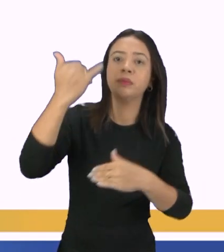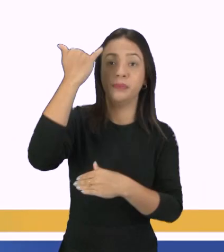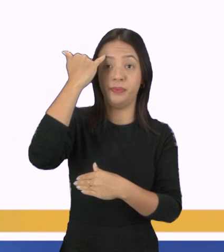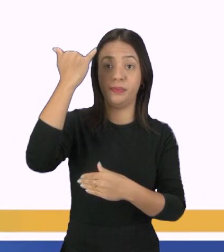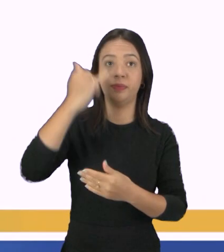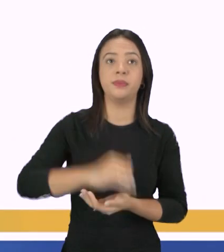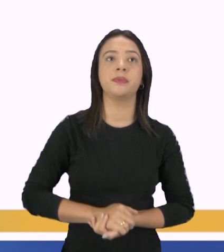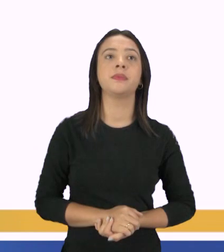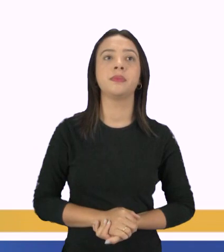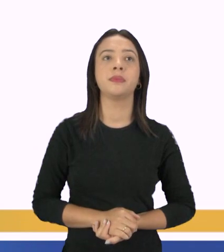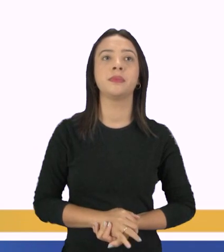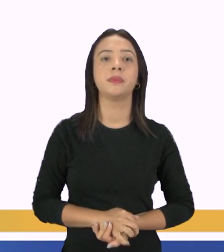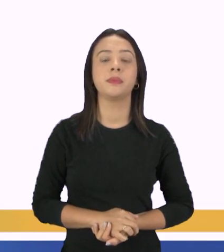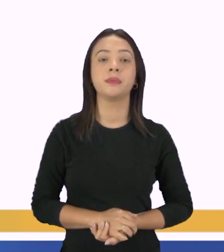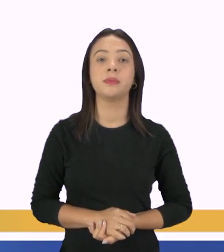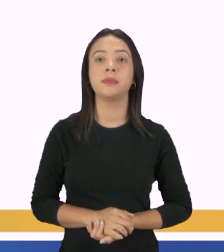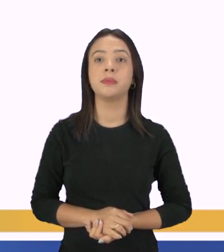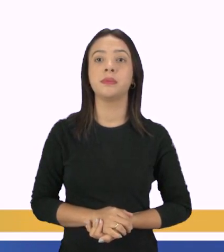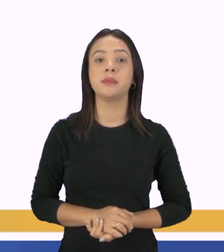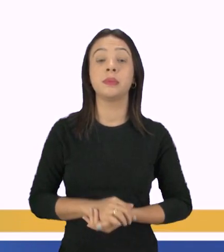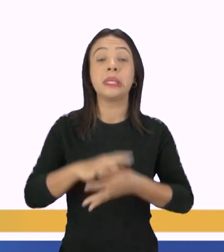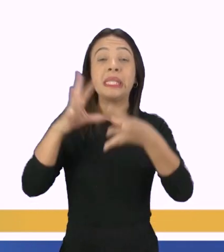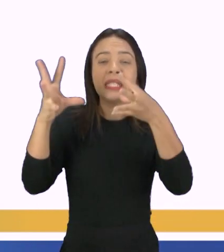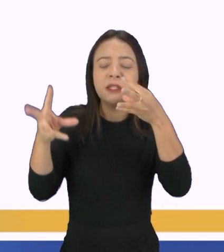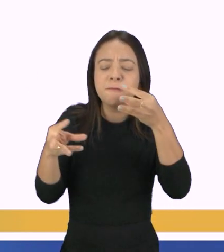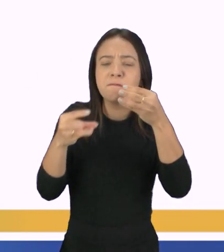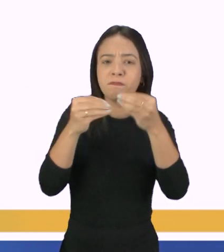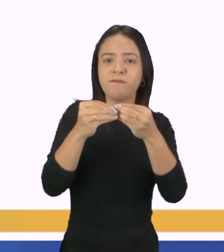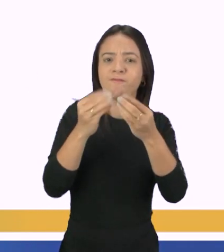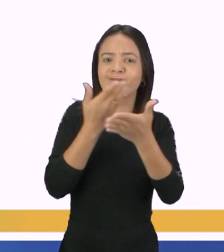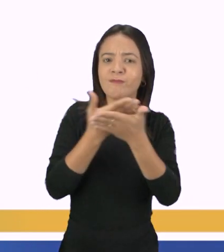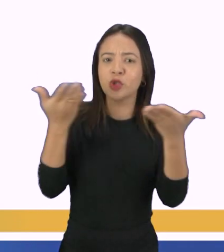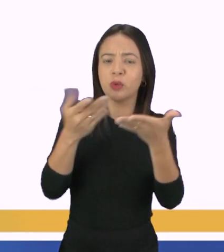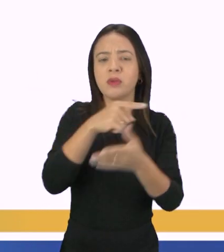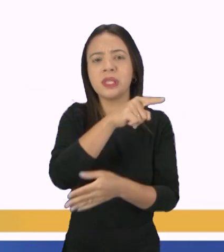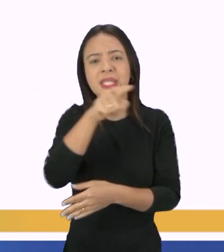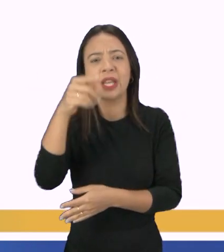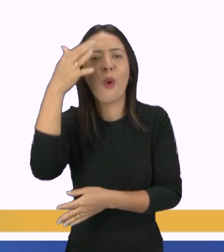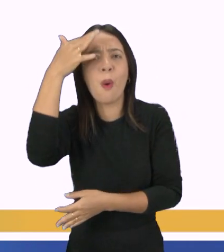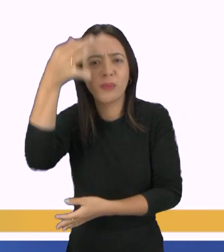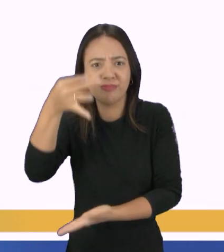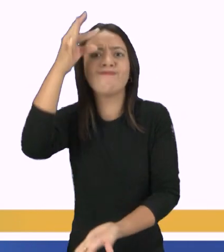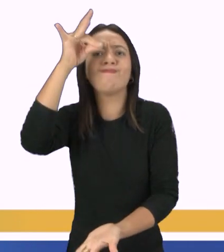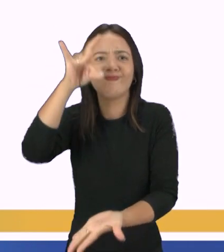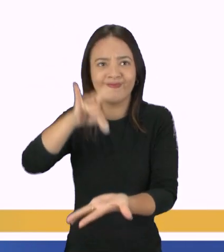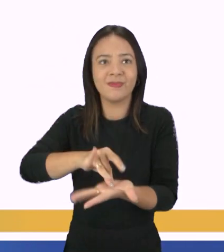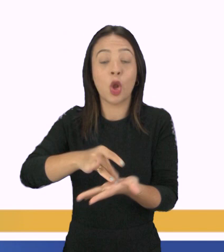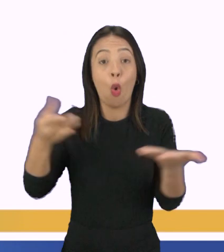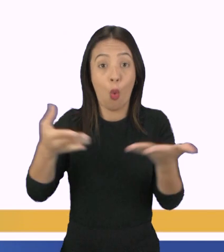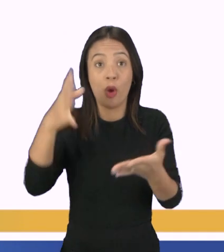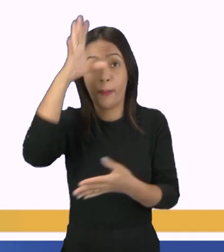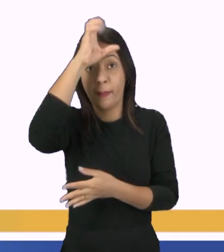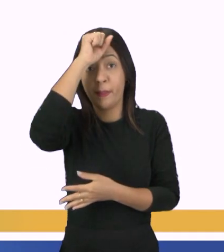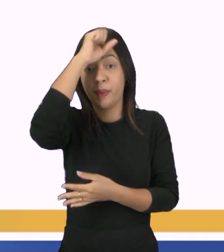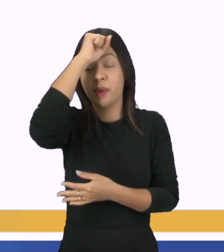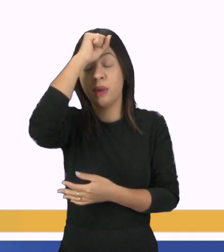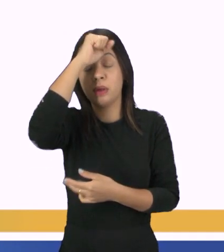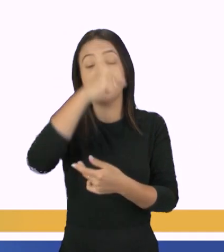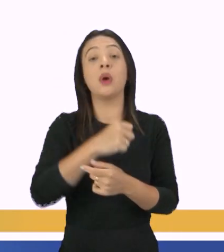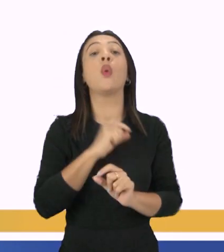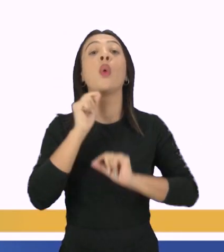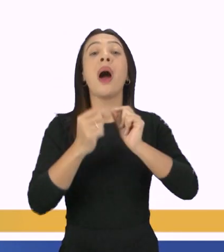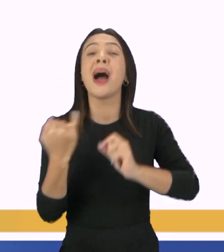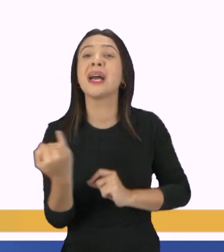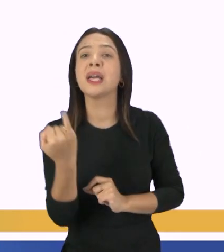ideias. Vamos sintetizar a aula de hoje para ver se vocês compreenderam de fato. Aprendemos hoje como é